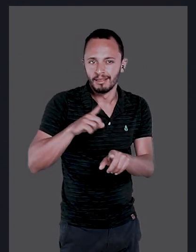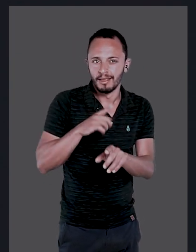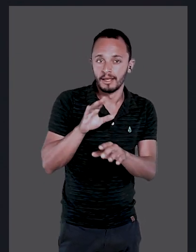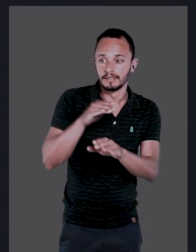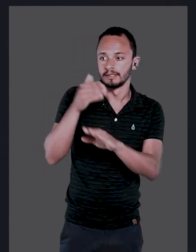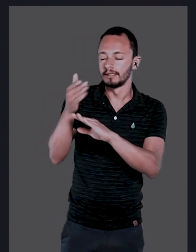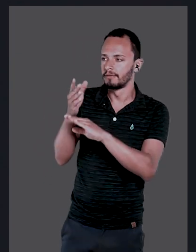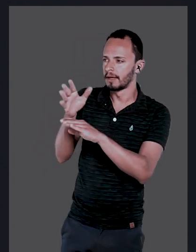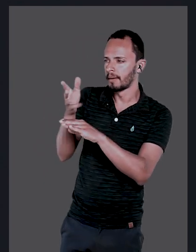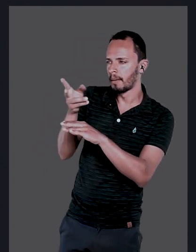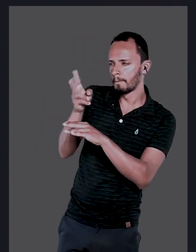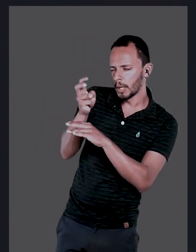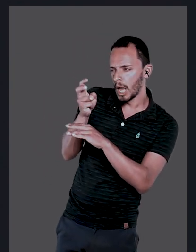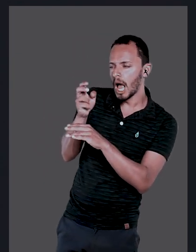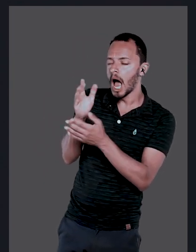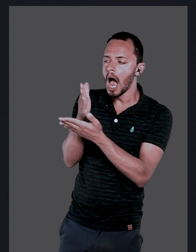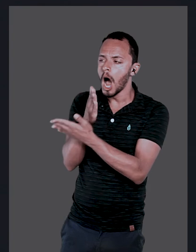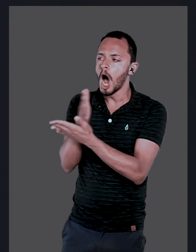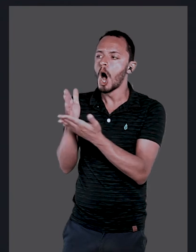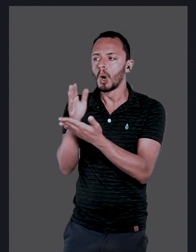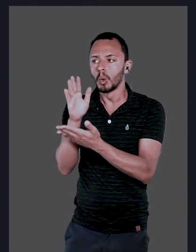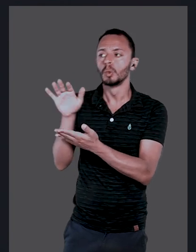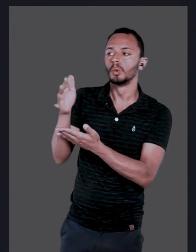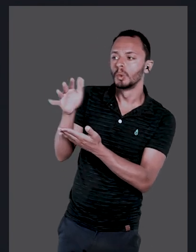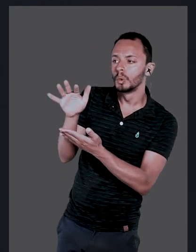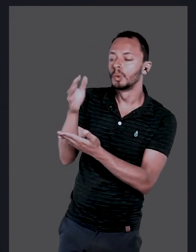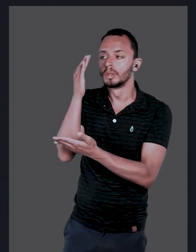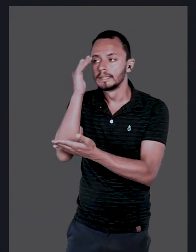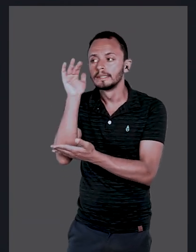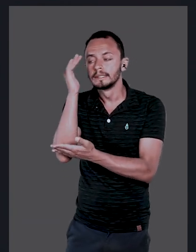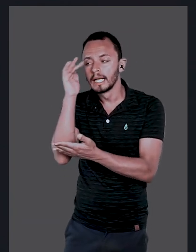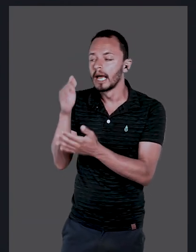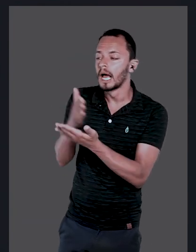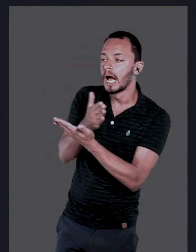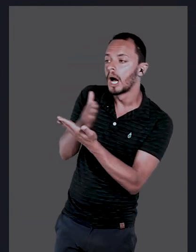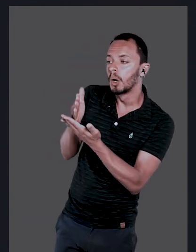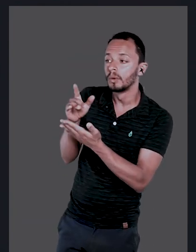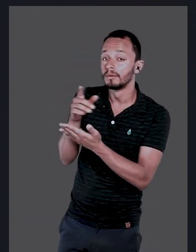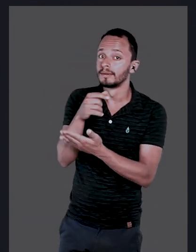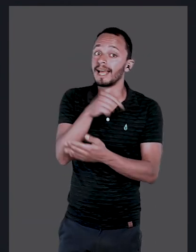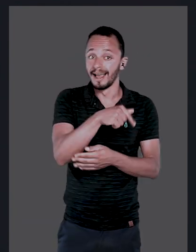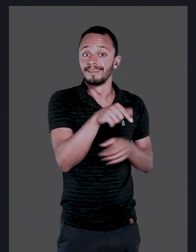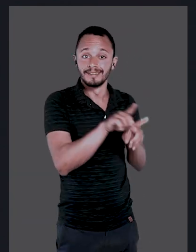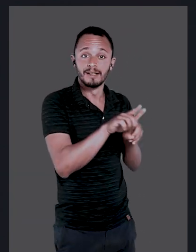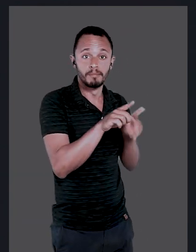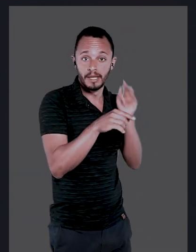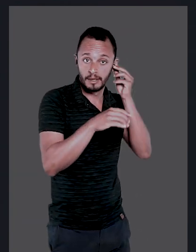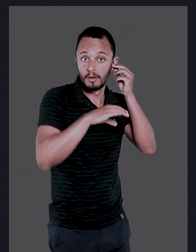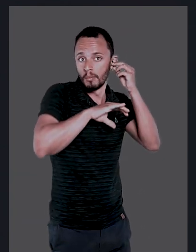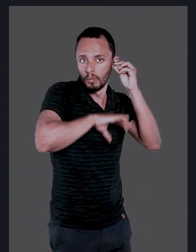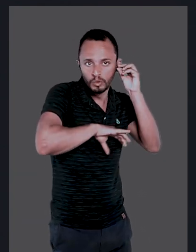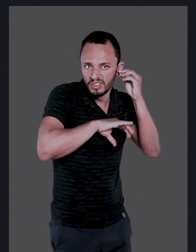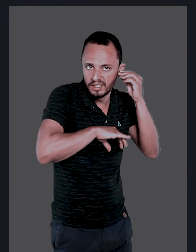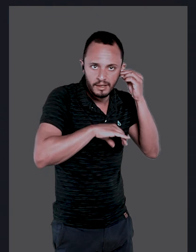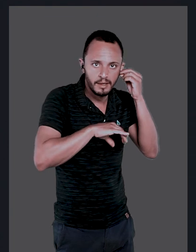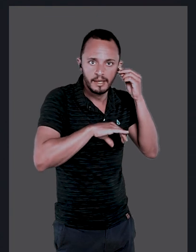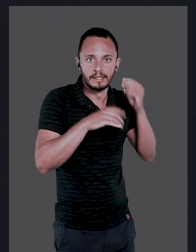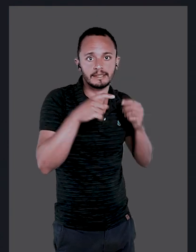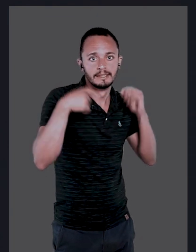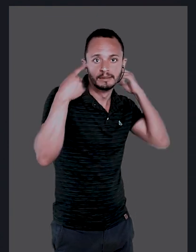eu estranho sempre alguma coisa. Há muitas anedotas que eu não entendo, muitas coisas, muitos instantes em que as